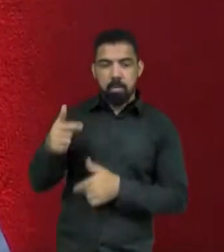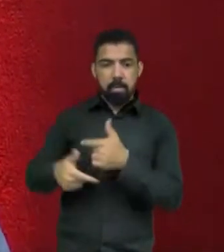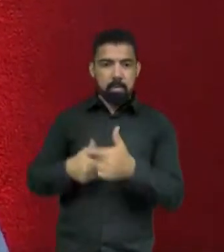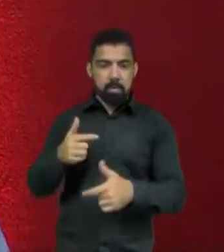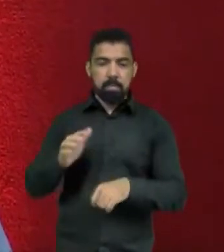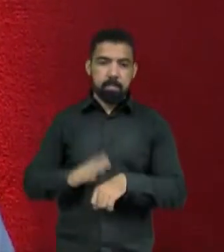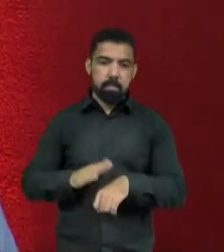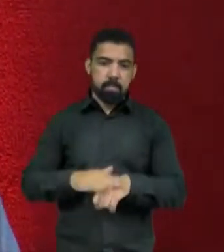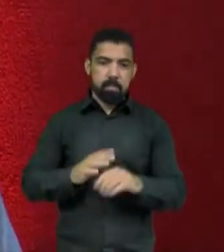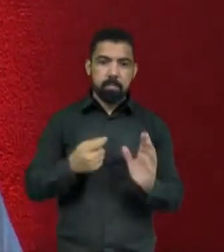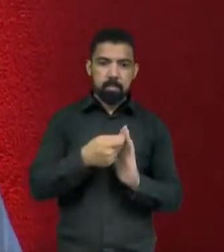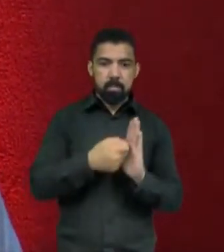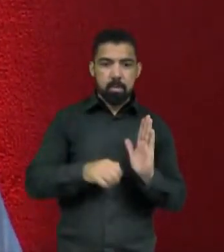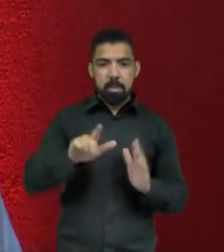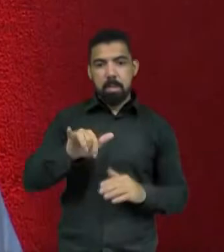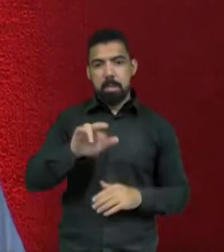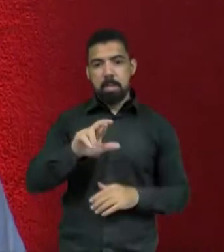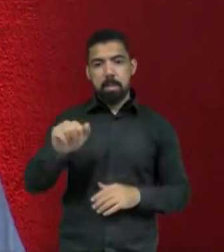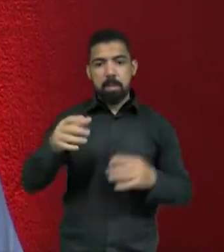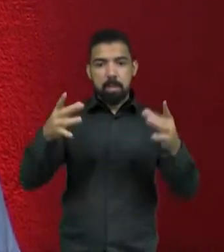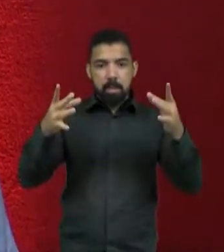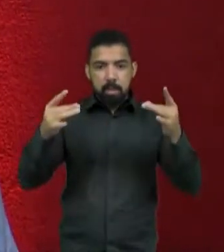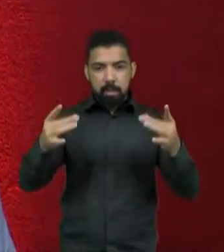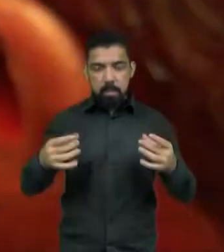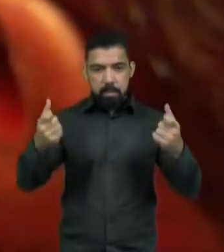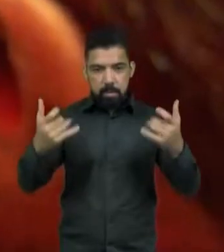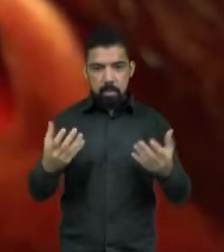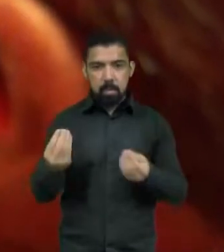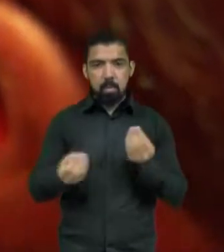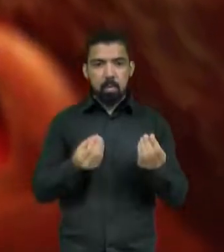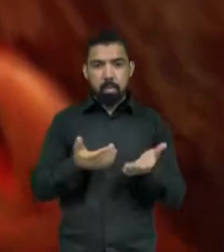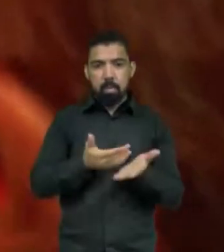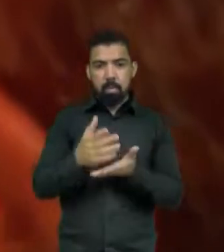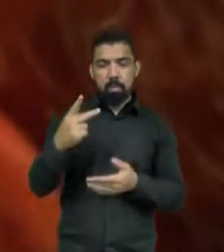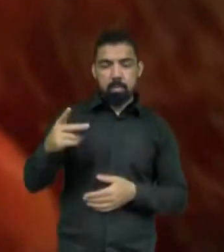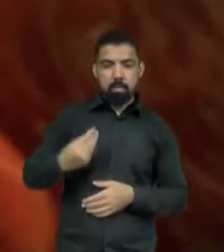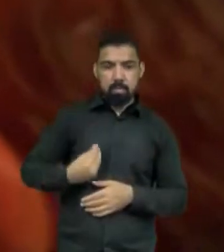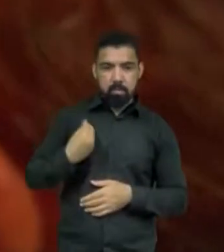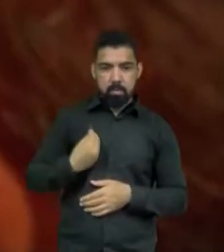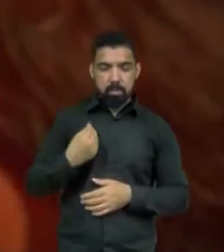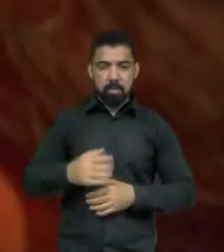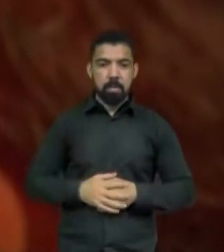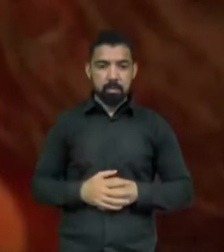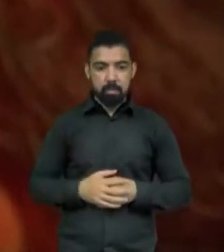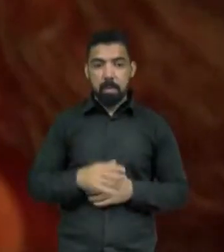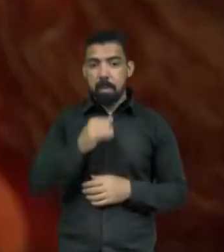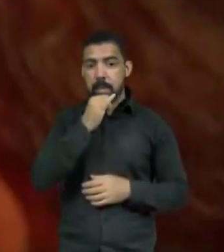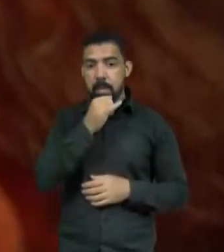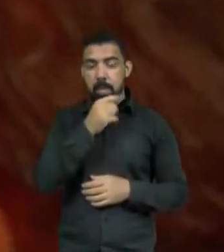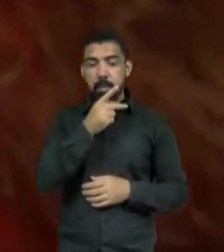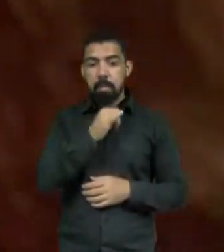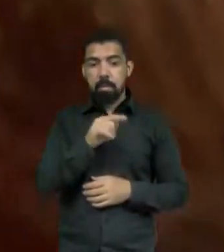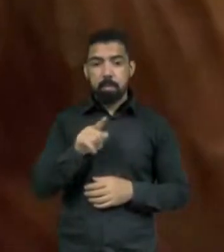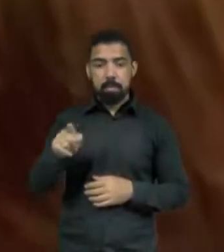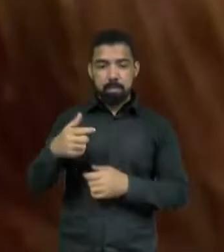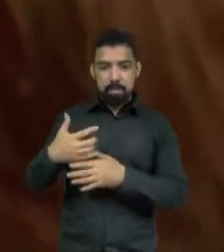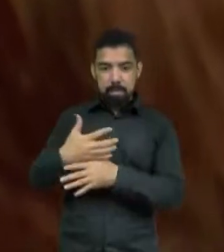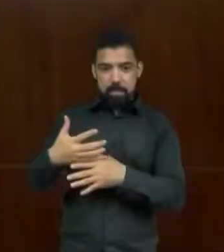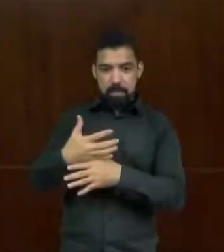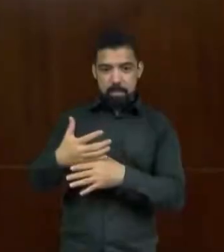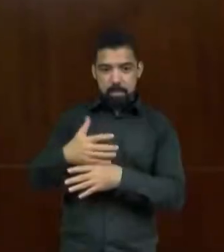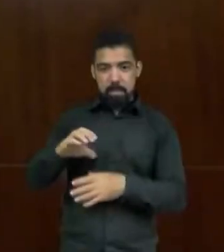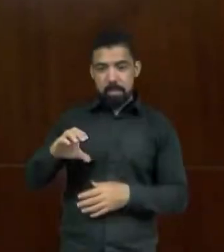escritor Lira Neto detalha como tudo começou, desde a saída dos pais de Edson Queiroz da cidade de